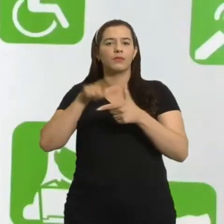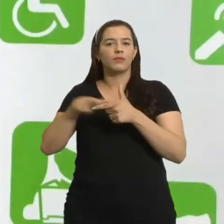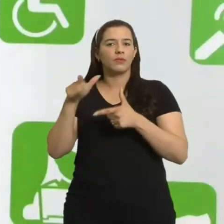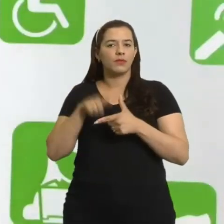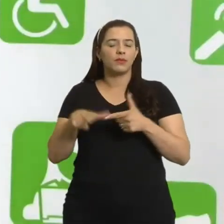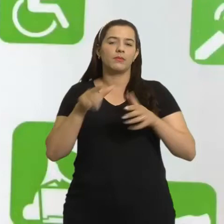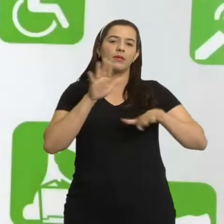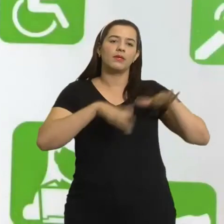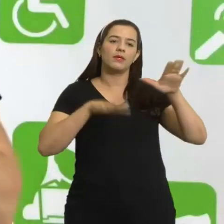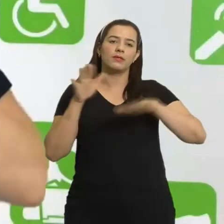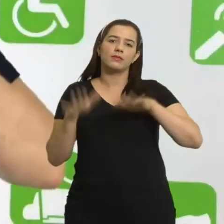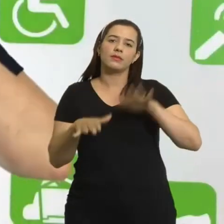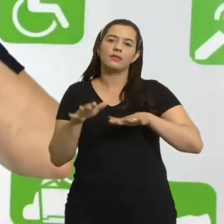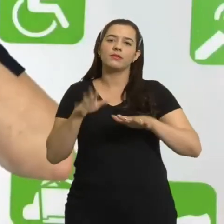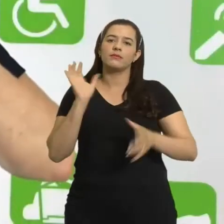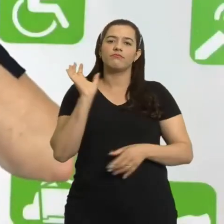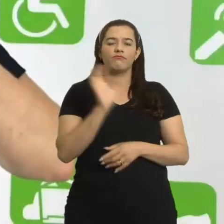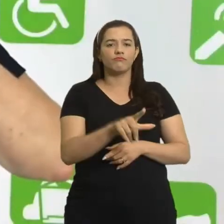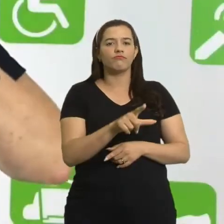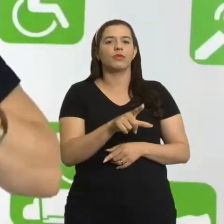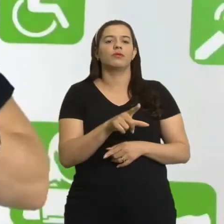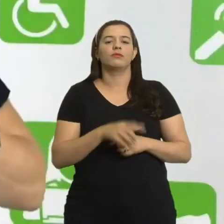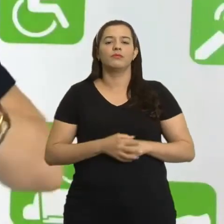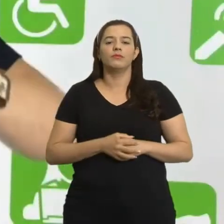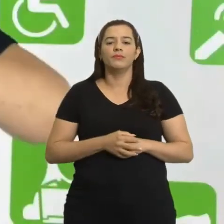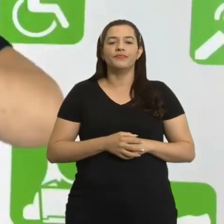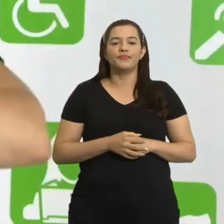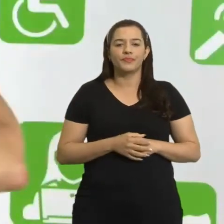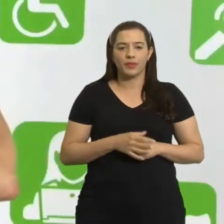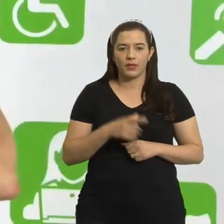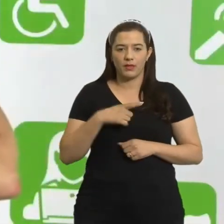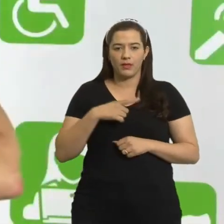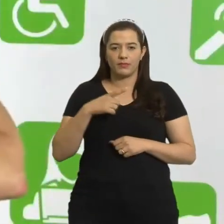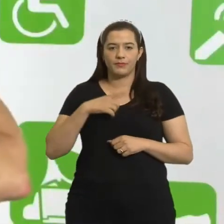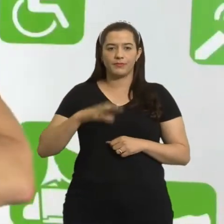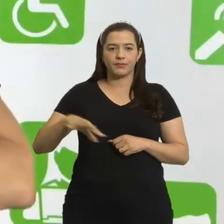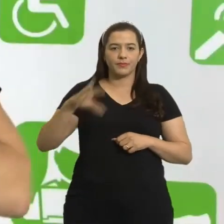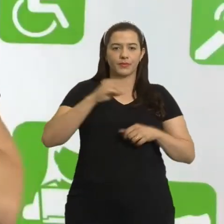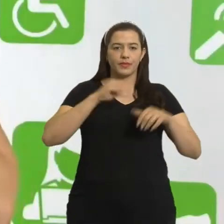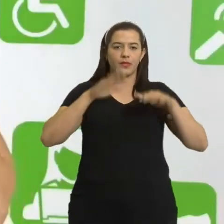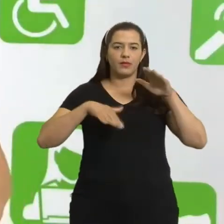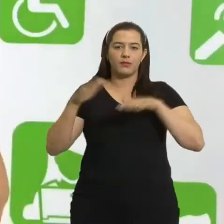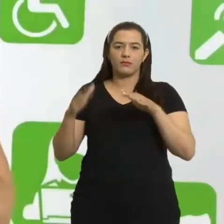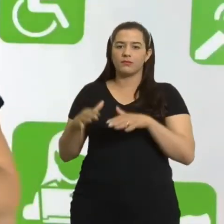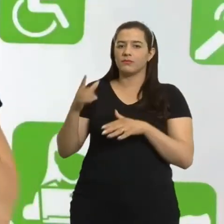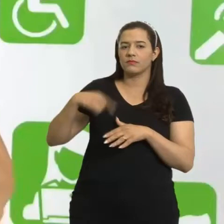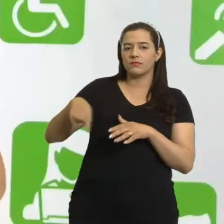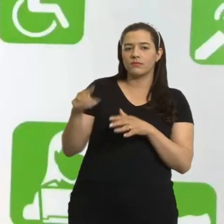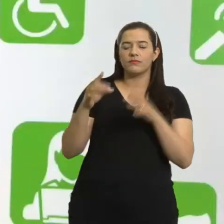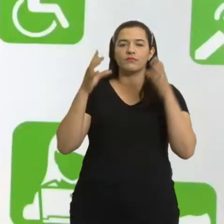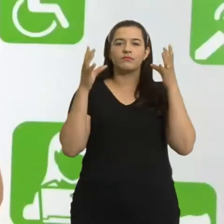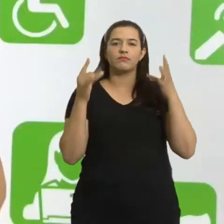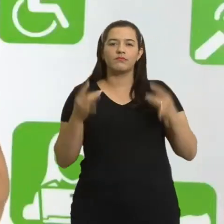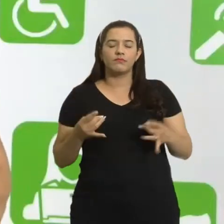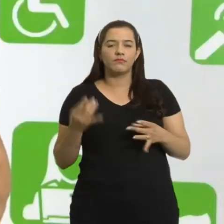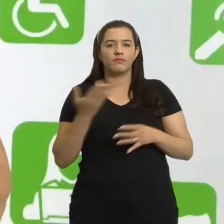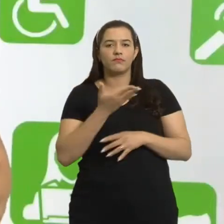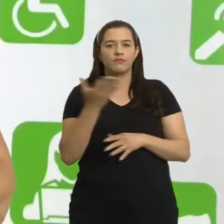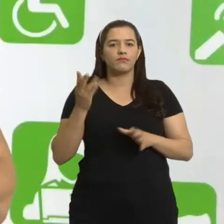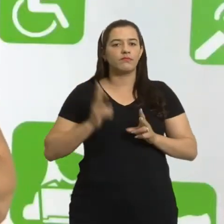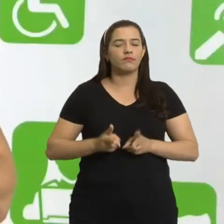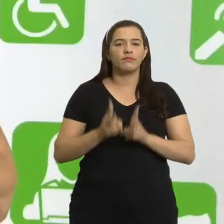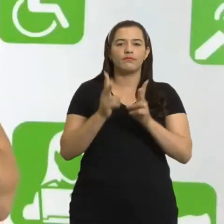vezes, específicos, às vezes particulares, mas que sempre trazem